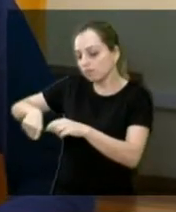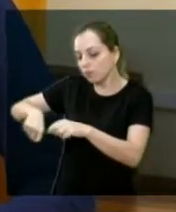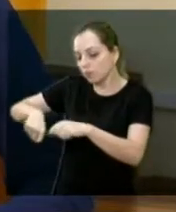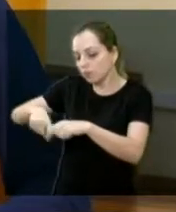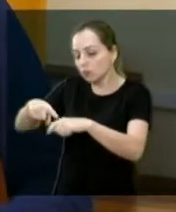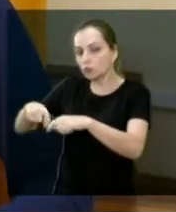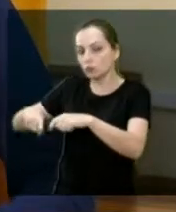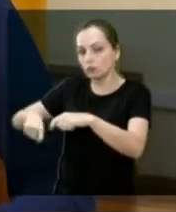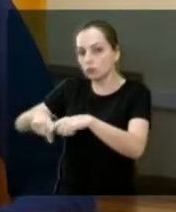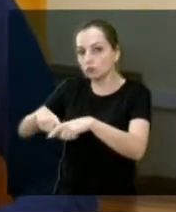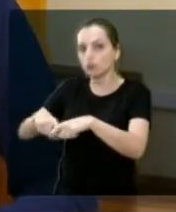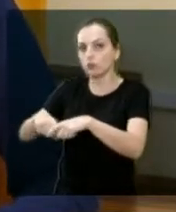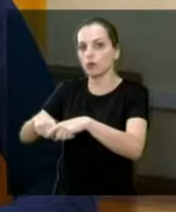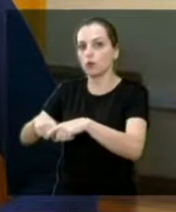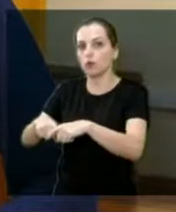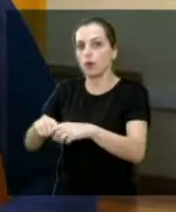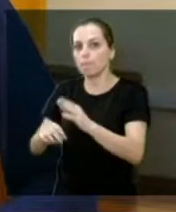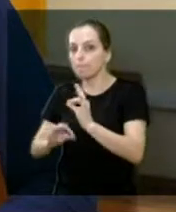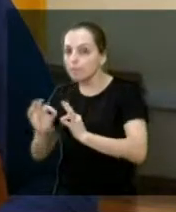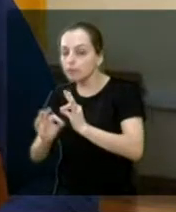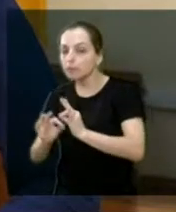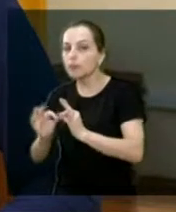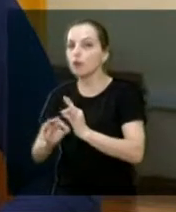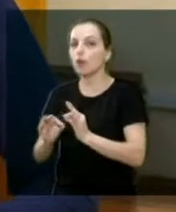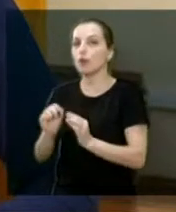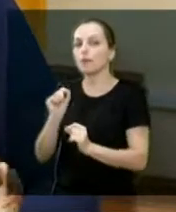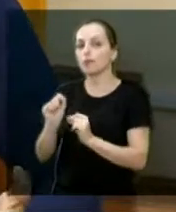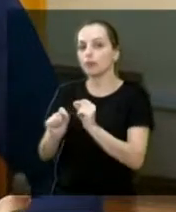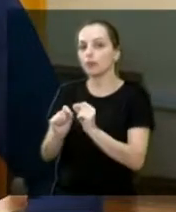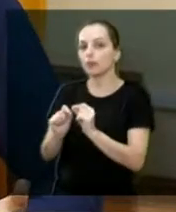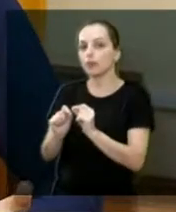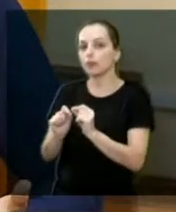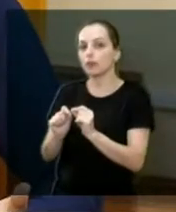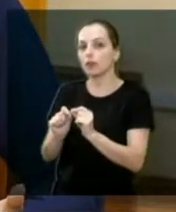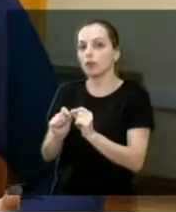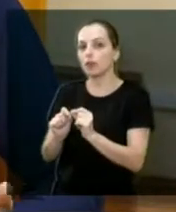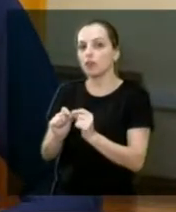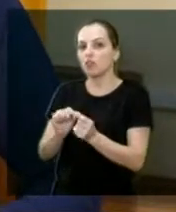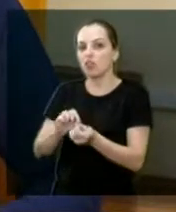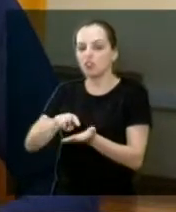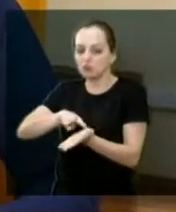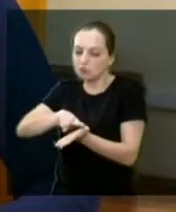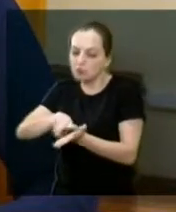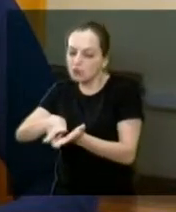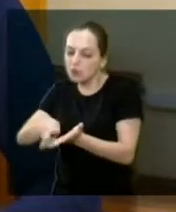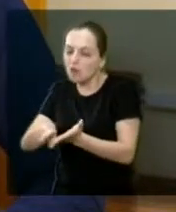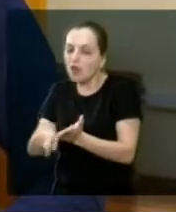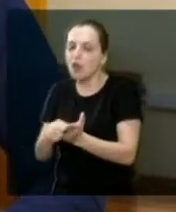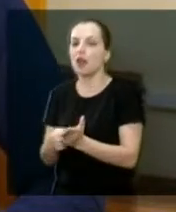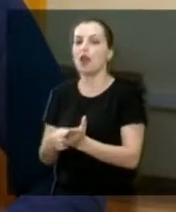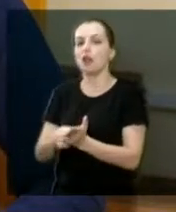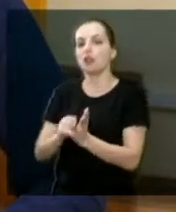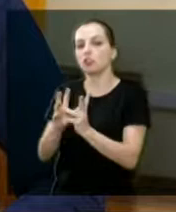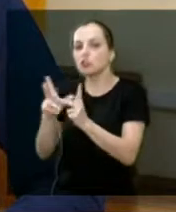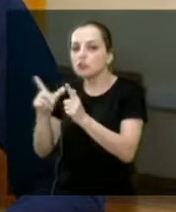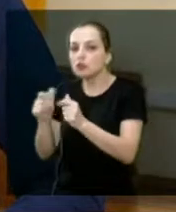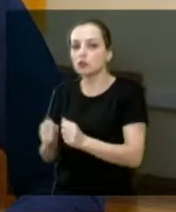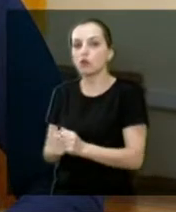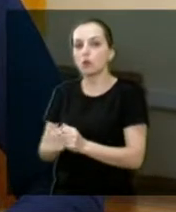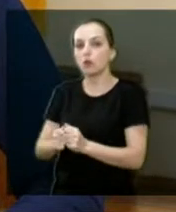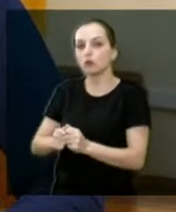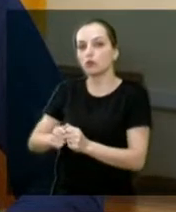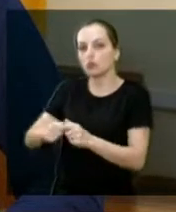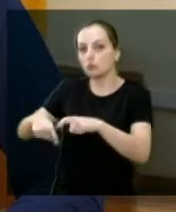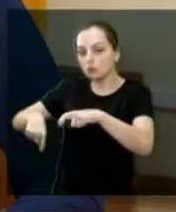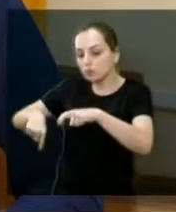número 7, vai, agora daqui a pouco. Baiano, Lance, esse cara, tudo, né? Vinha, metia o bico na bola e jogava